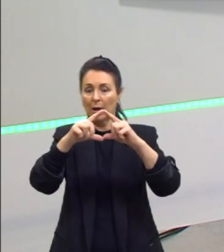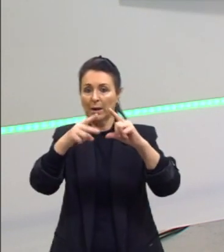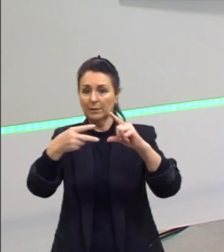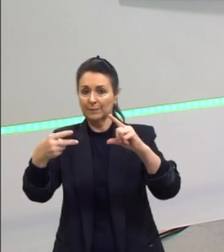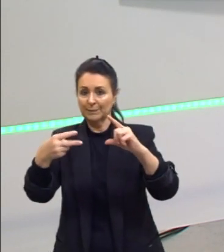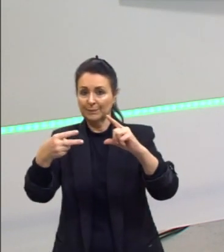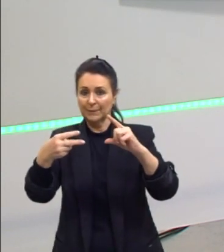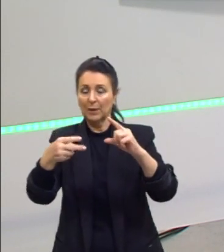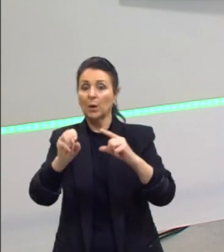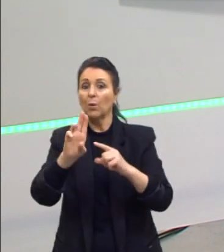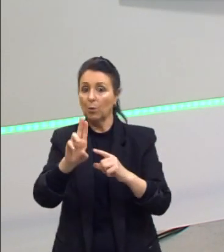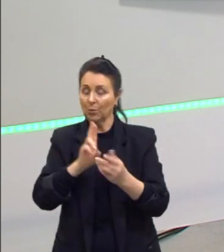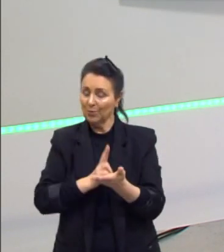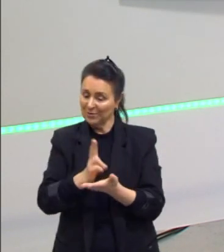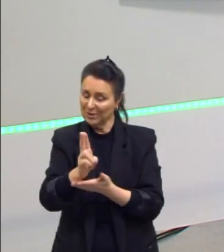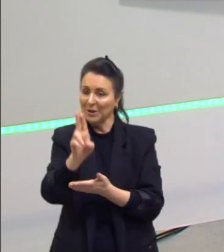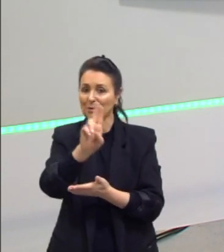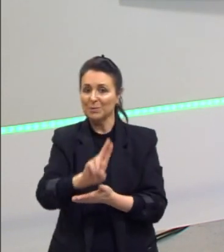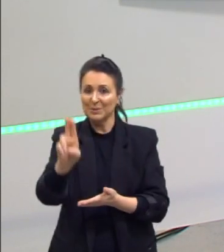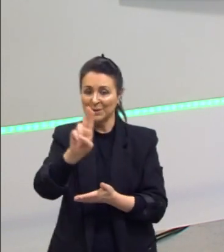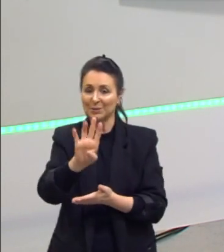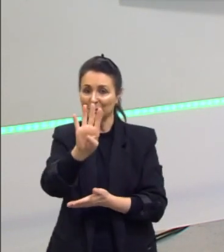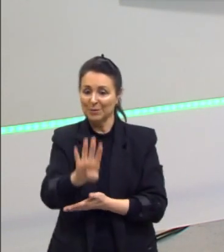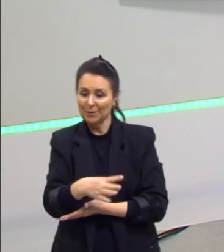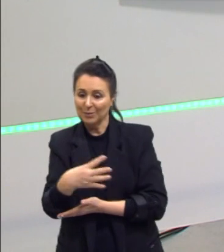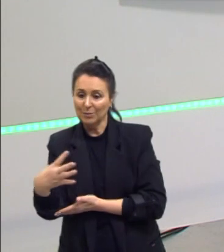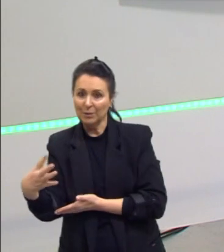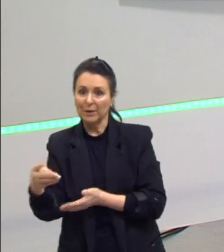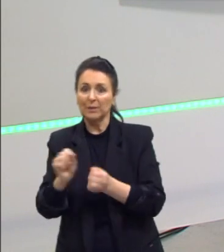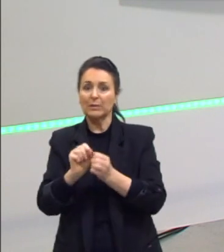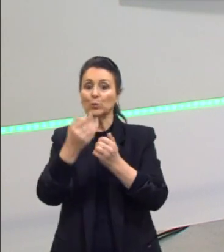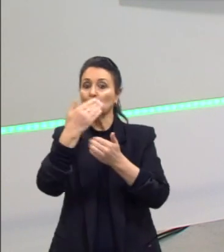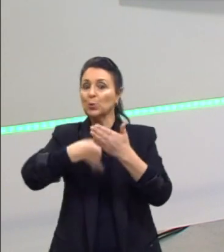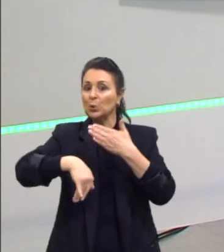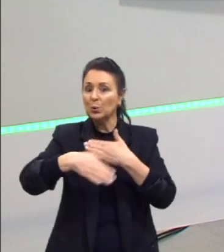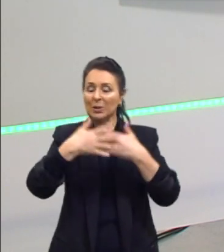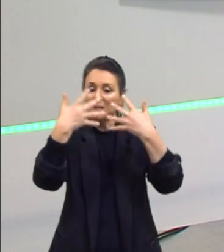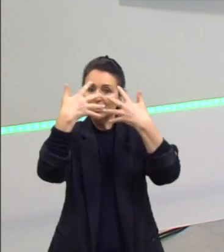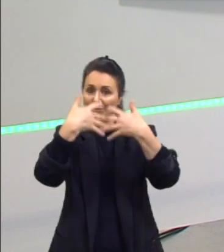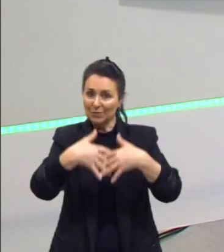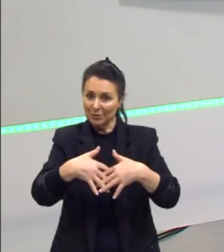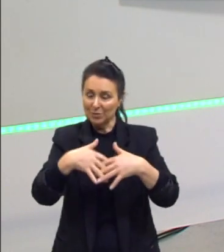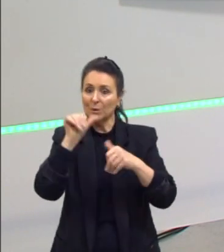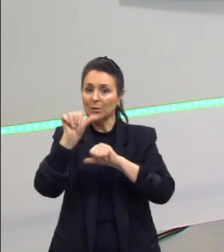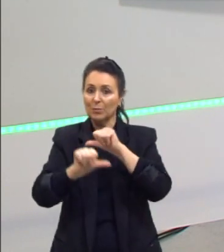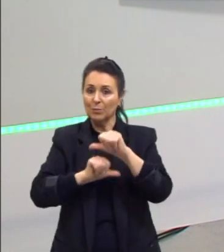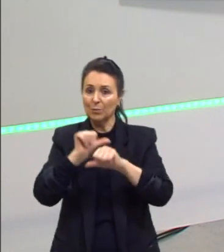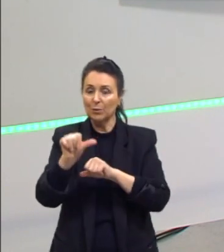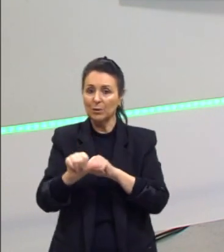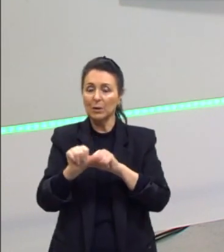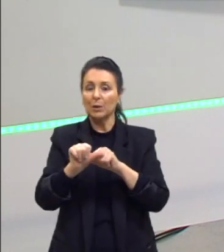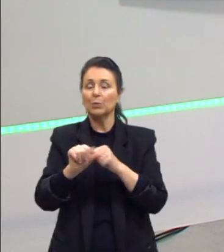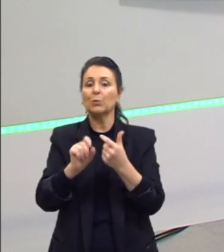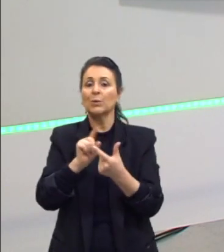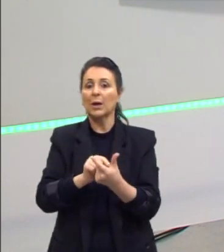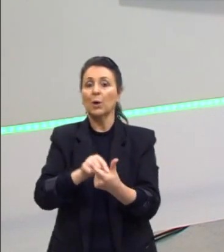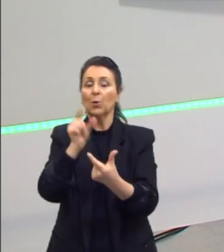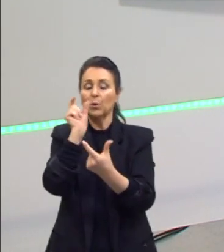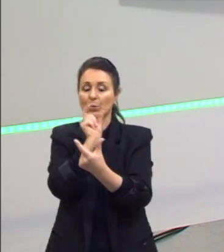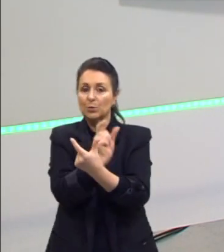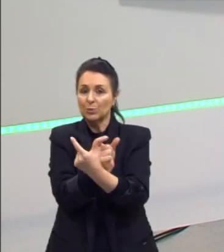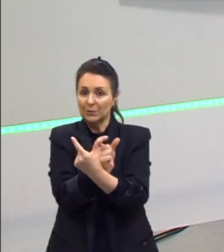seguimos utilizando a tabela Isso vai ser para todas as funções tá mudando apenas aí o sufixo e